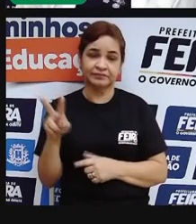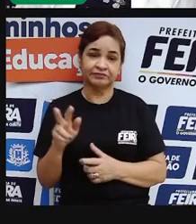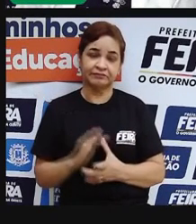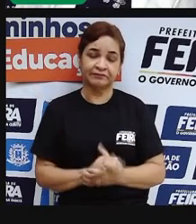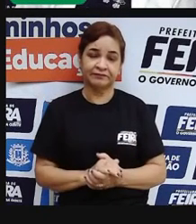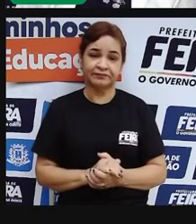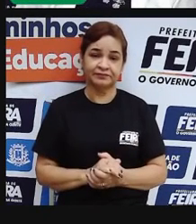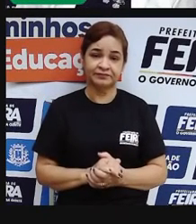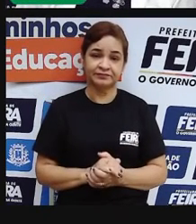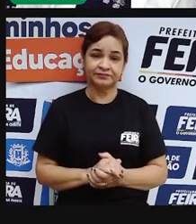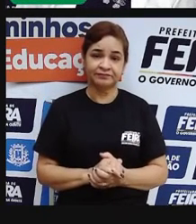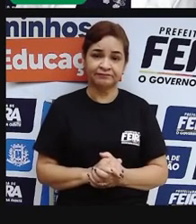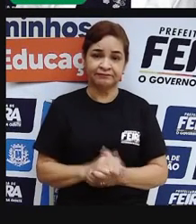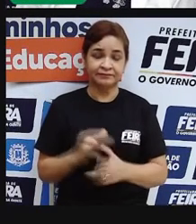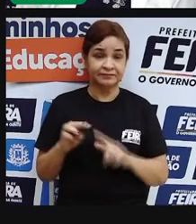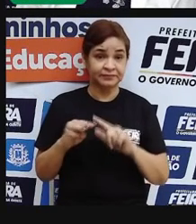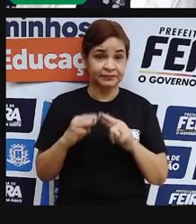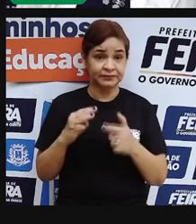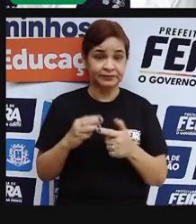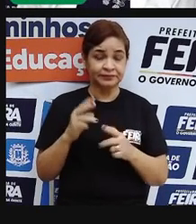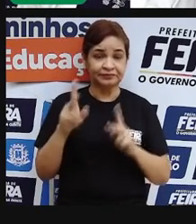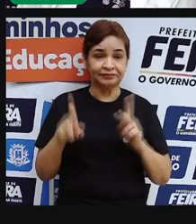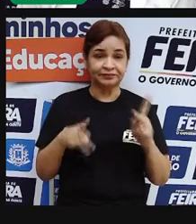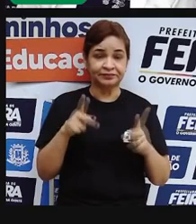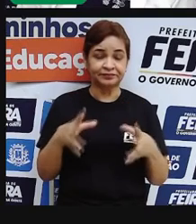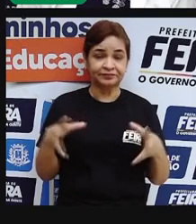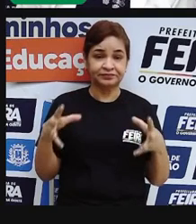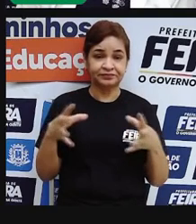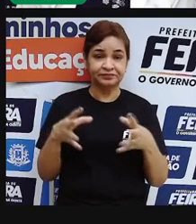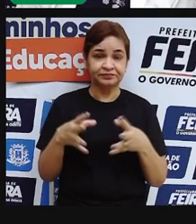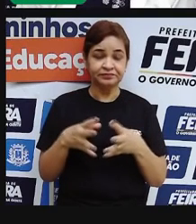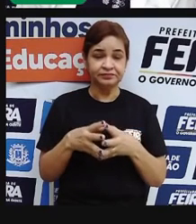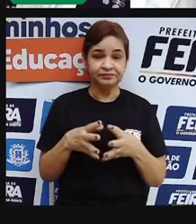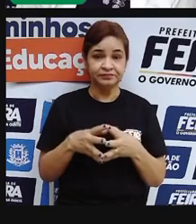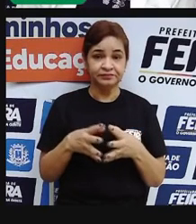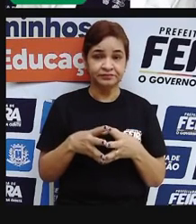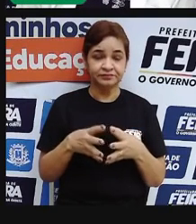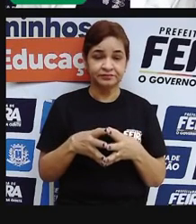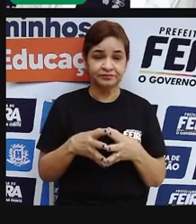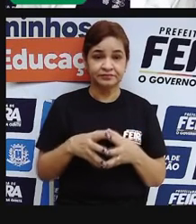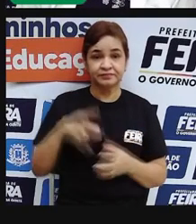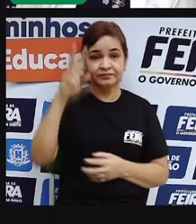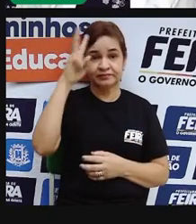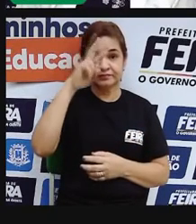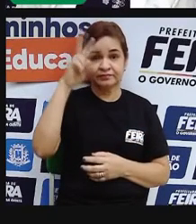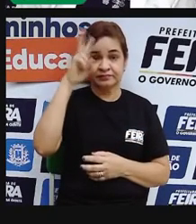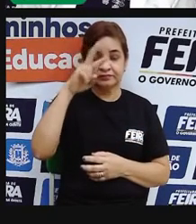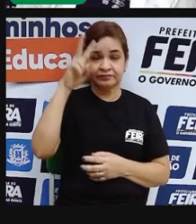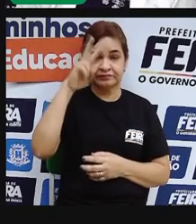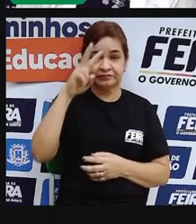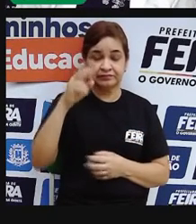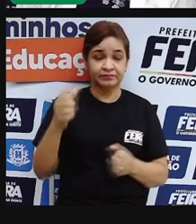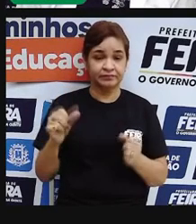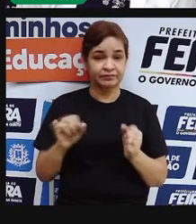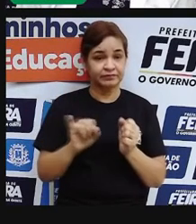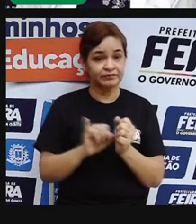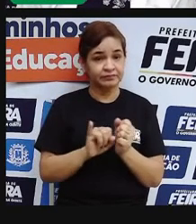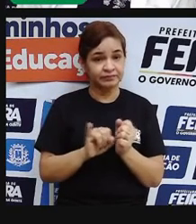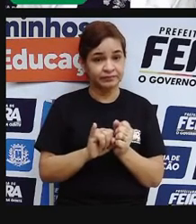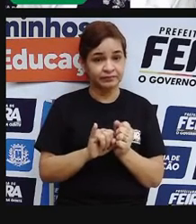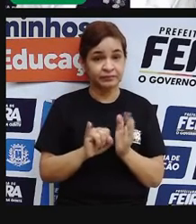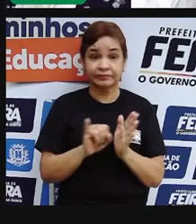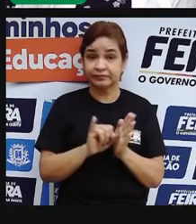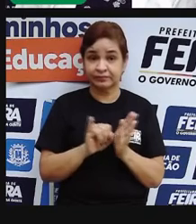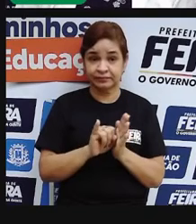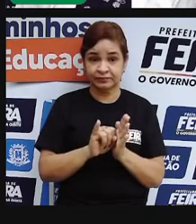beijo e esses três povos formaram Então a nossa memória a nossa identidade astral